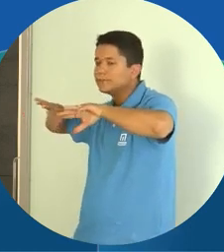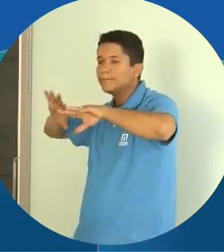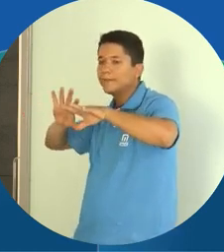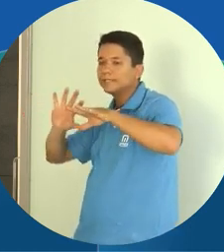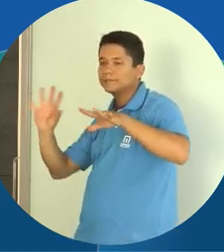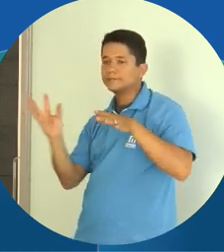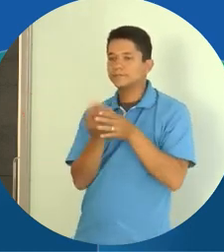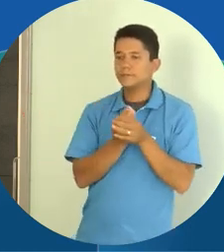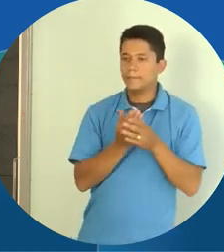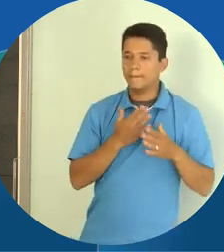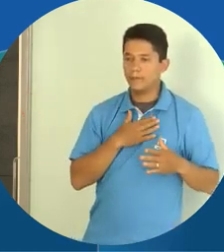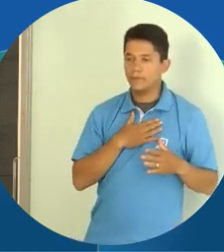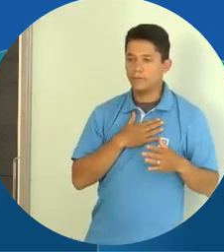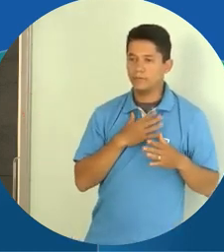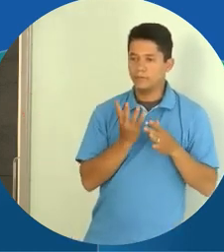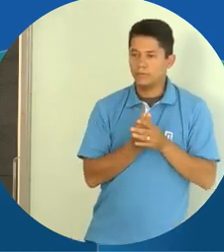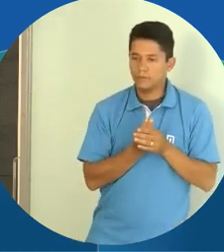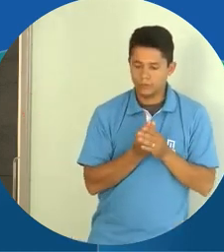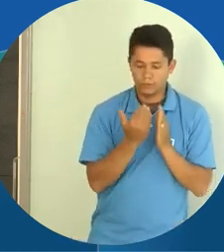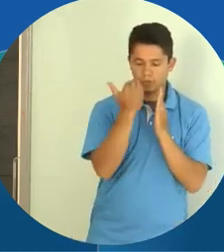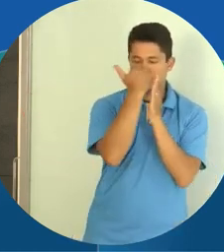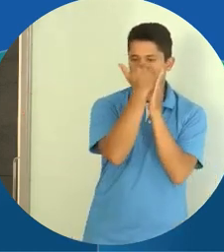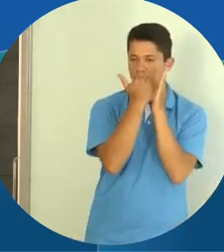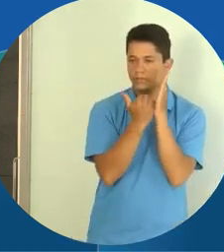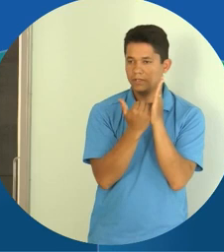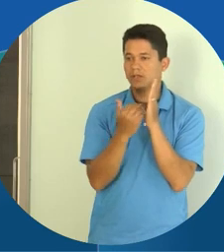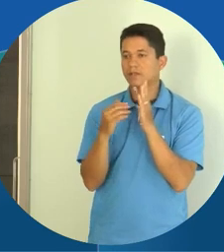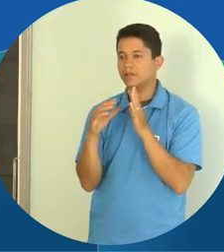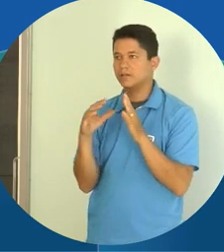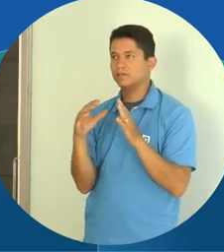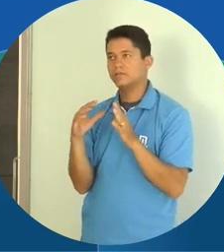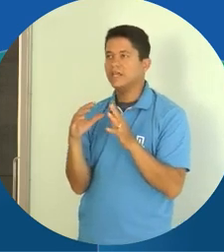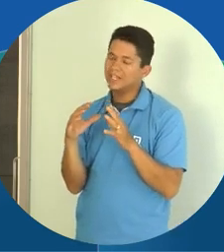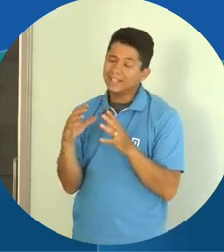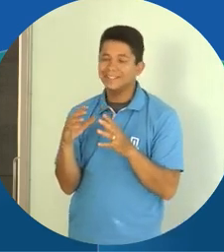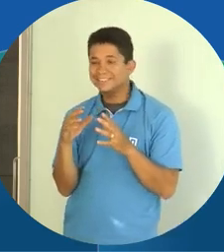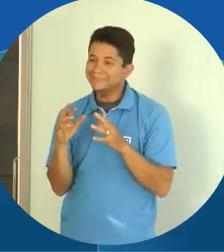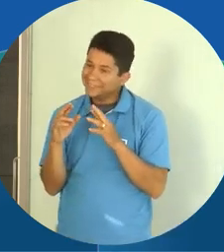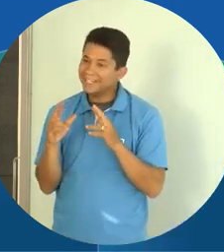das mais diversas formas. E aqui estão algumas empresas que a gente